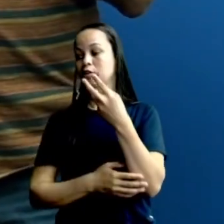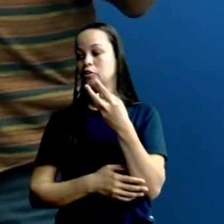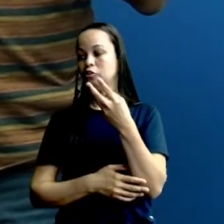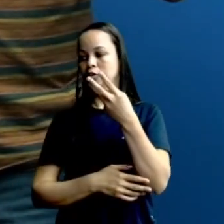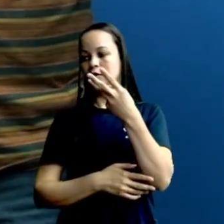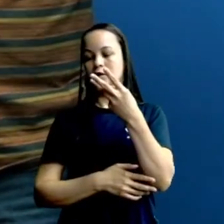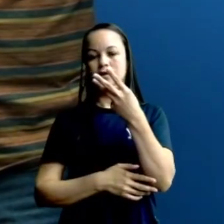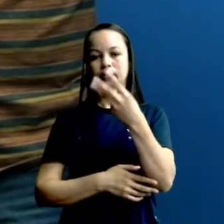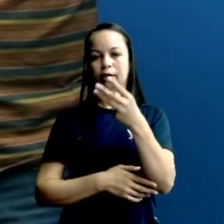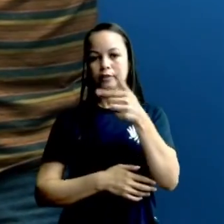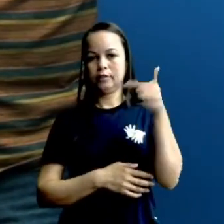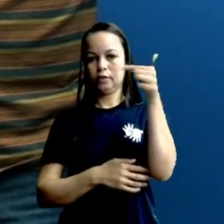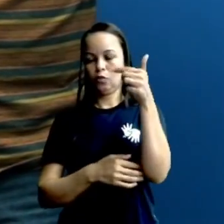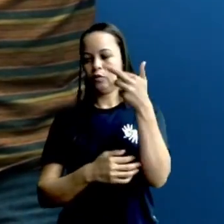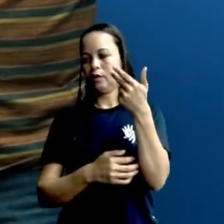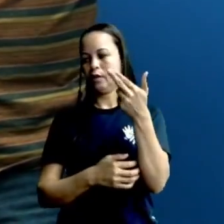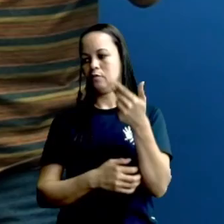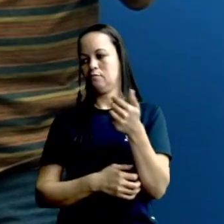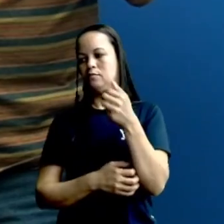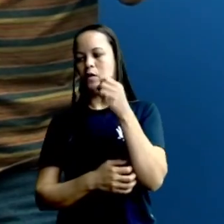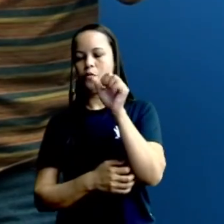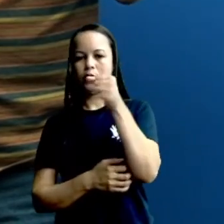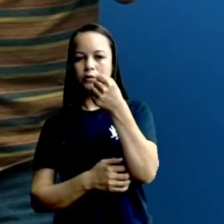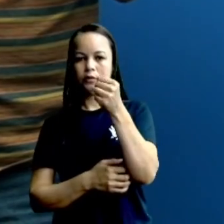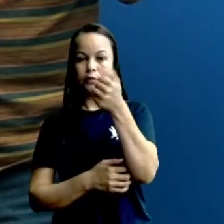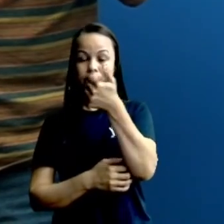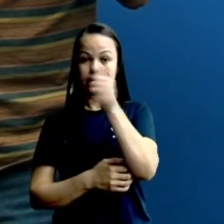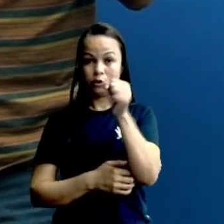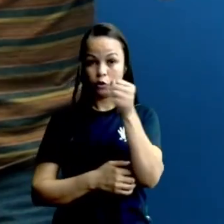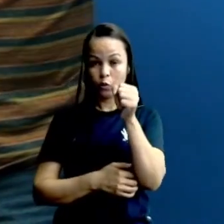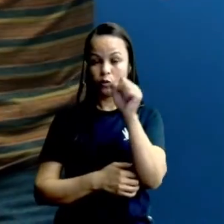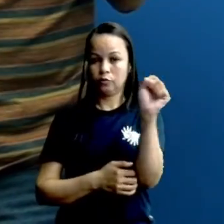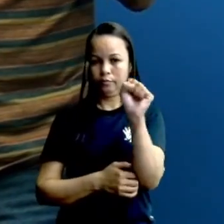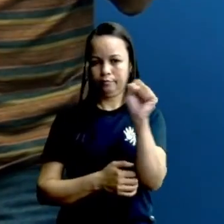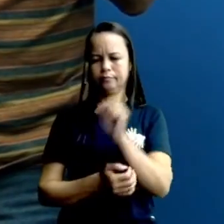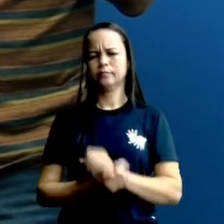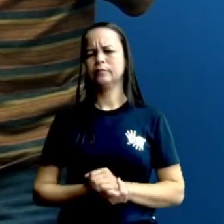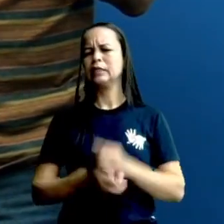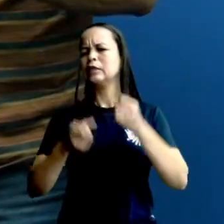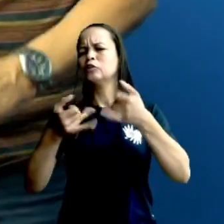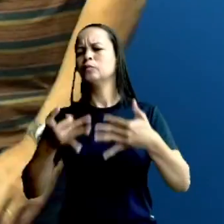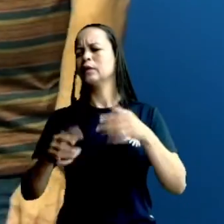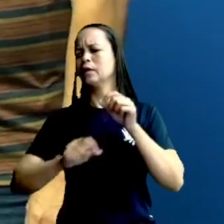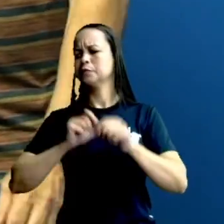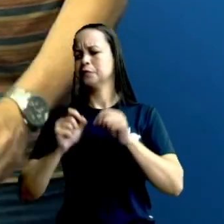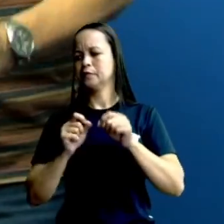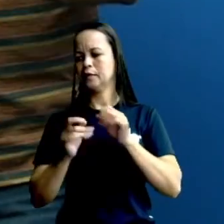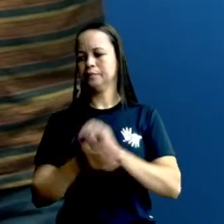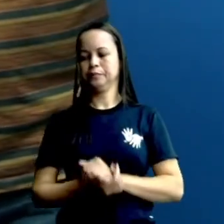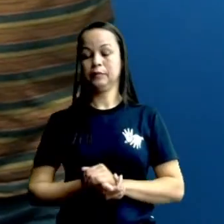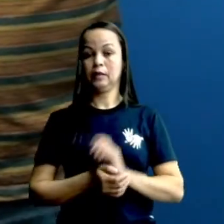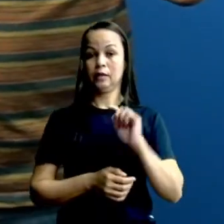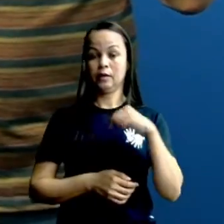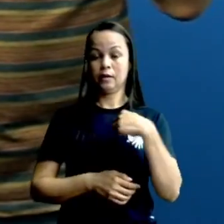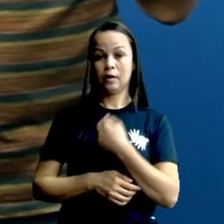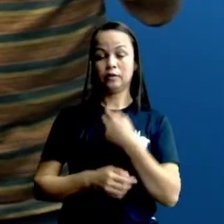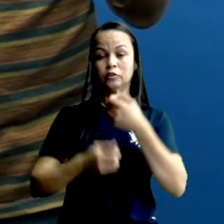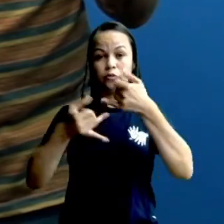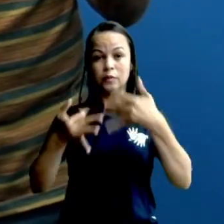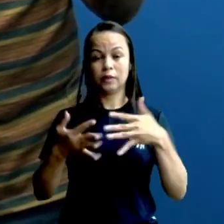segundos. O que é que esse MDC está trazendo para a gente? Está dizendo para a gente que